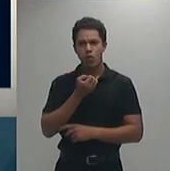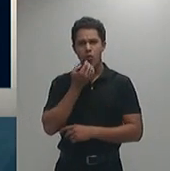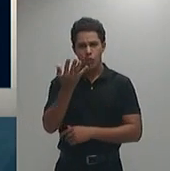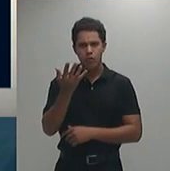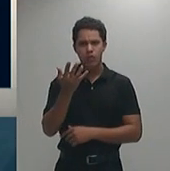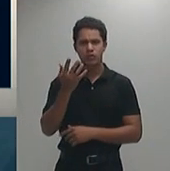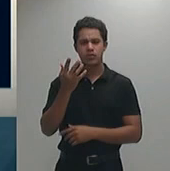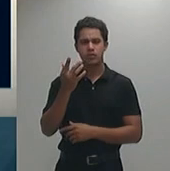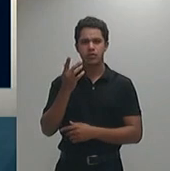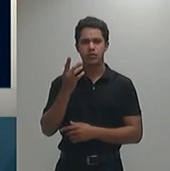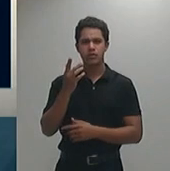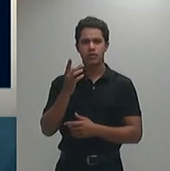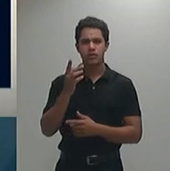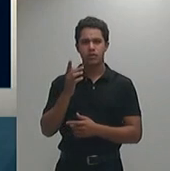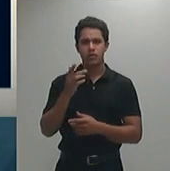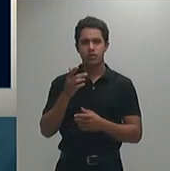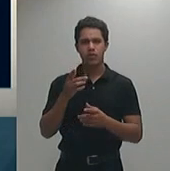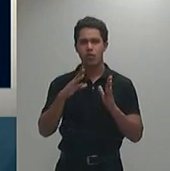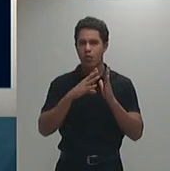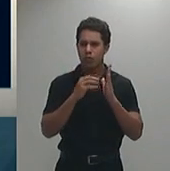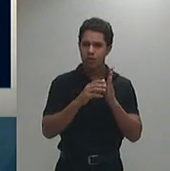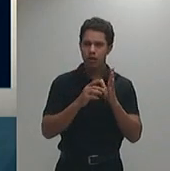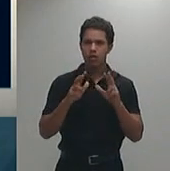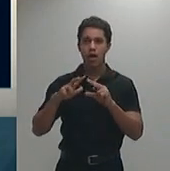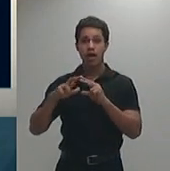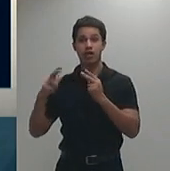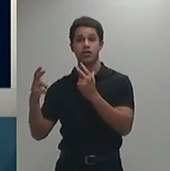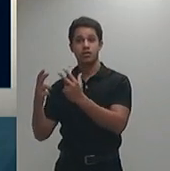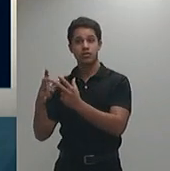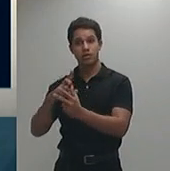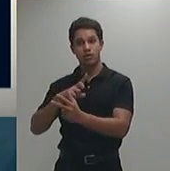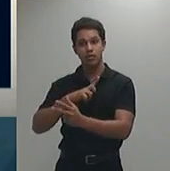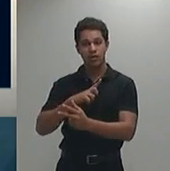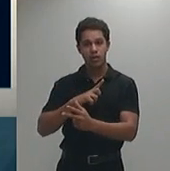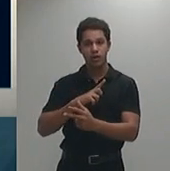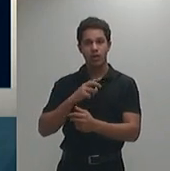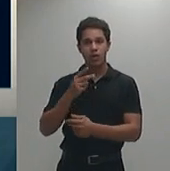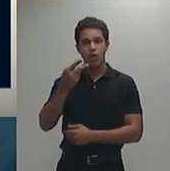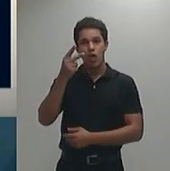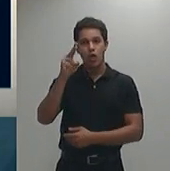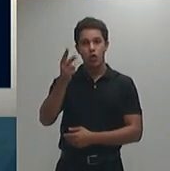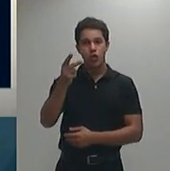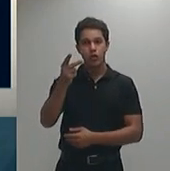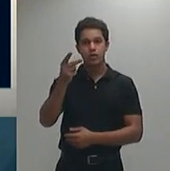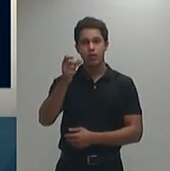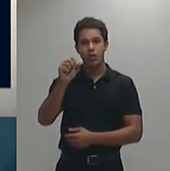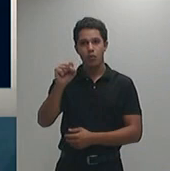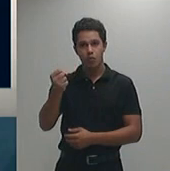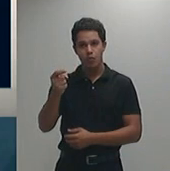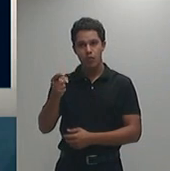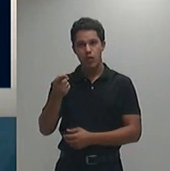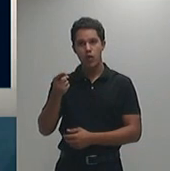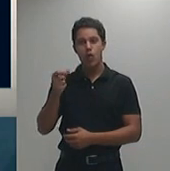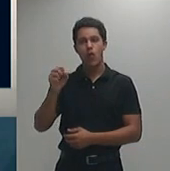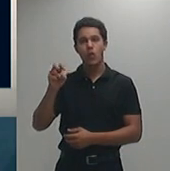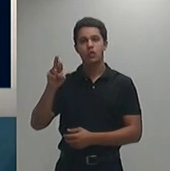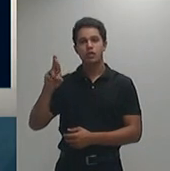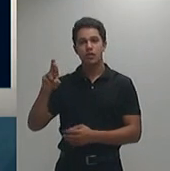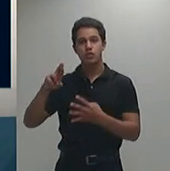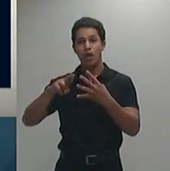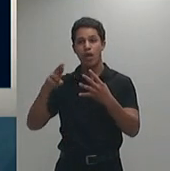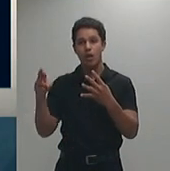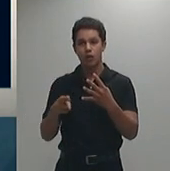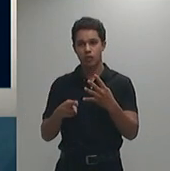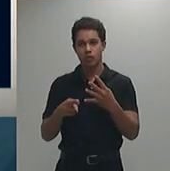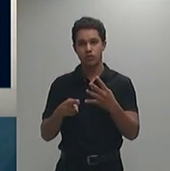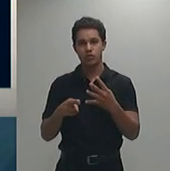nós a sessão possui em trâmite 2.897 Recursos foram